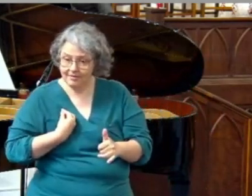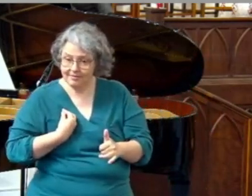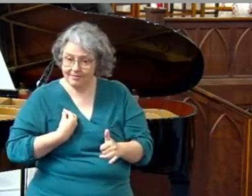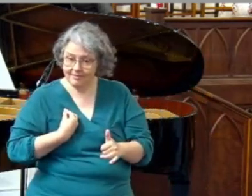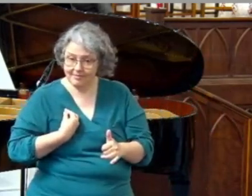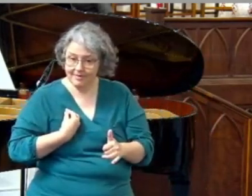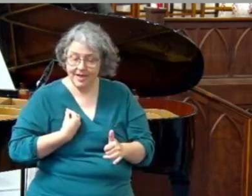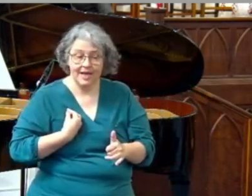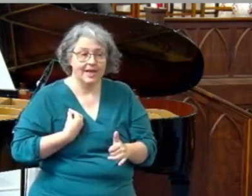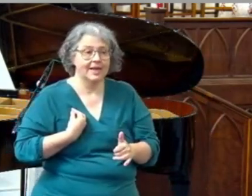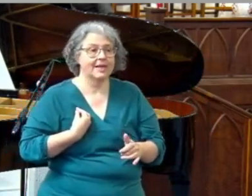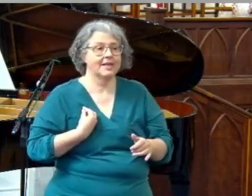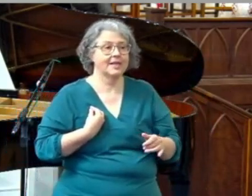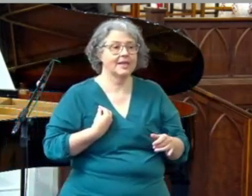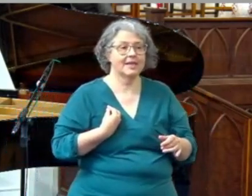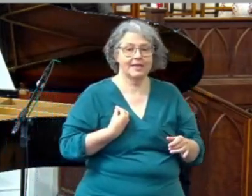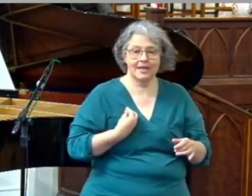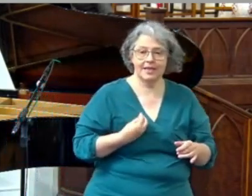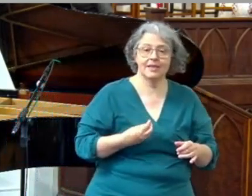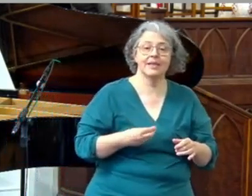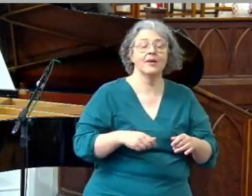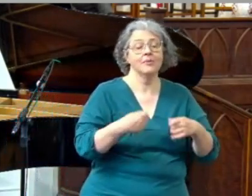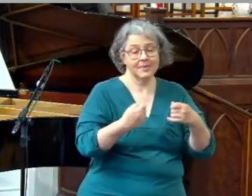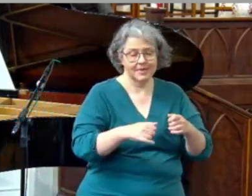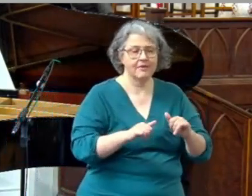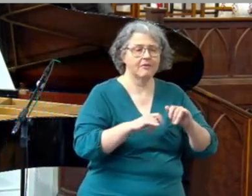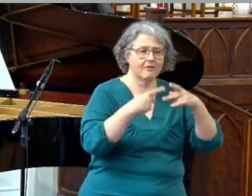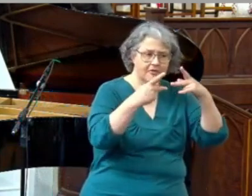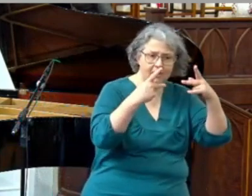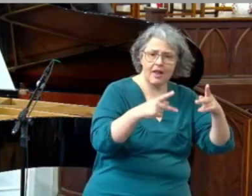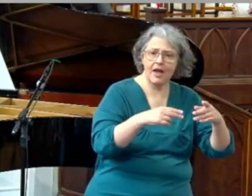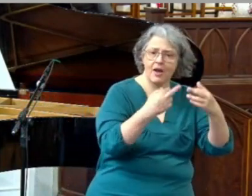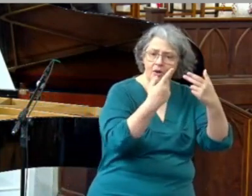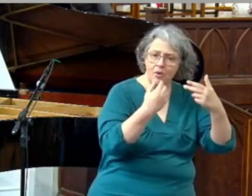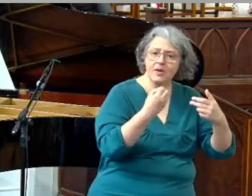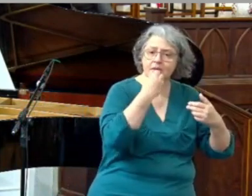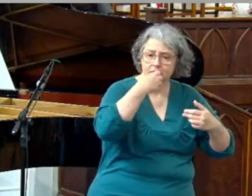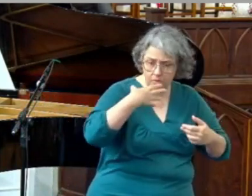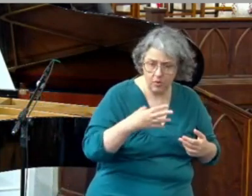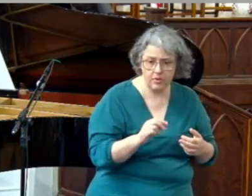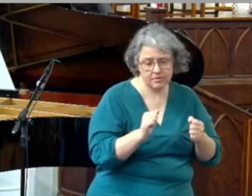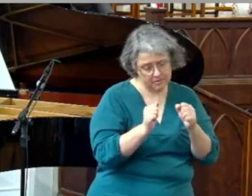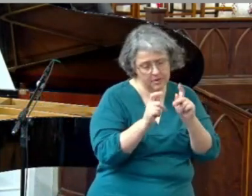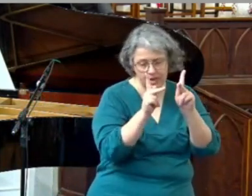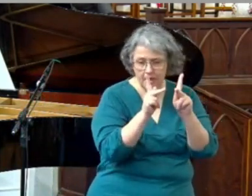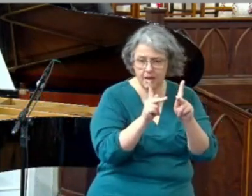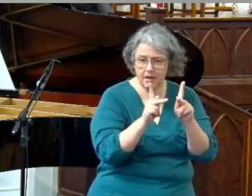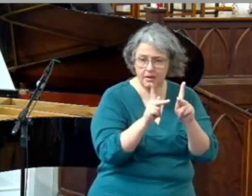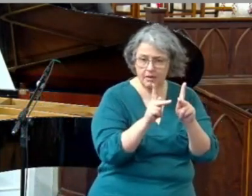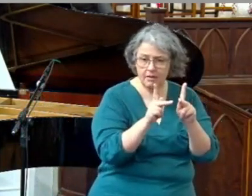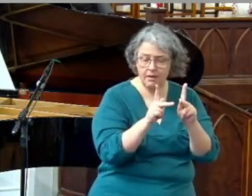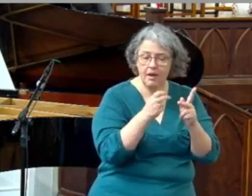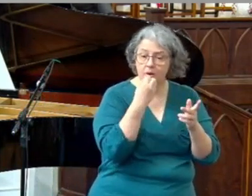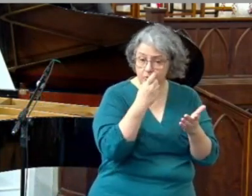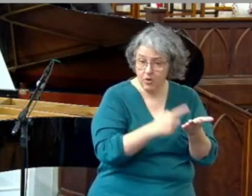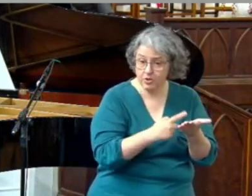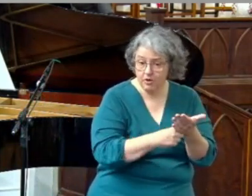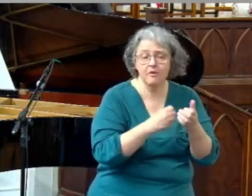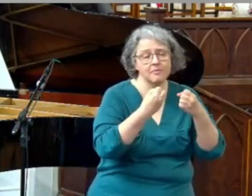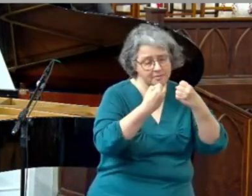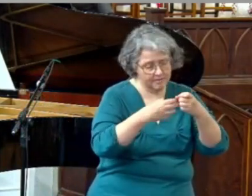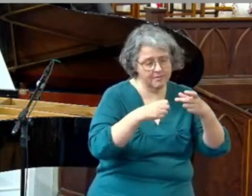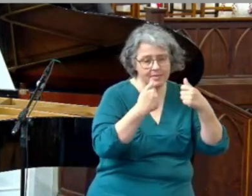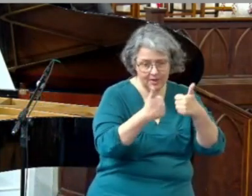boas, mas a má notícia. Todos pecaram e separados estão